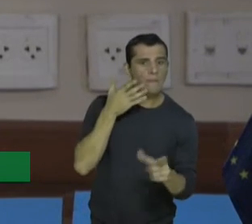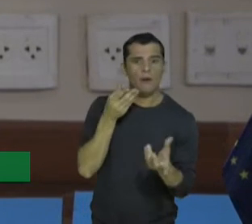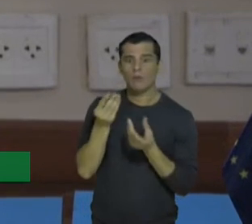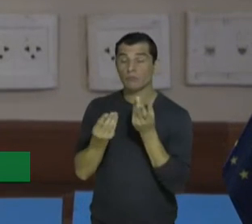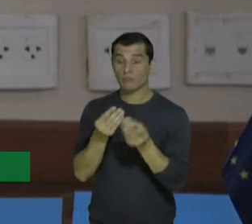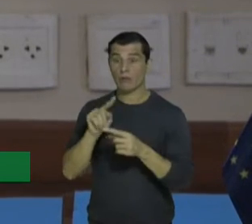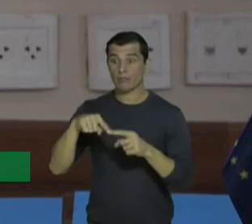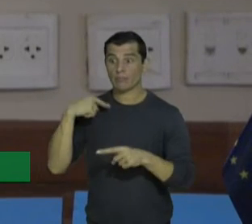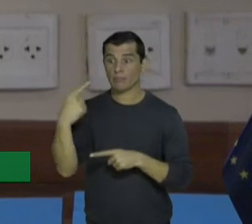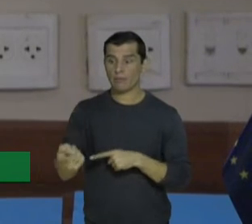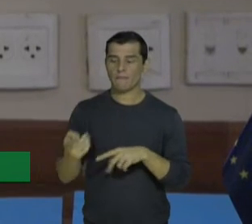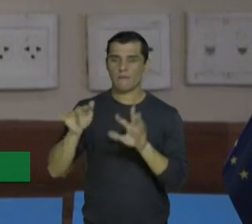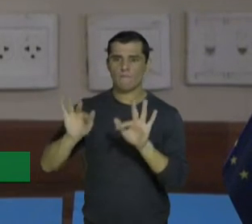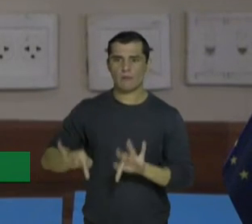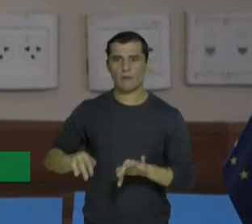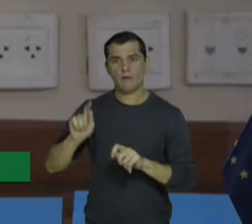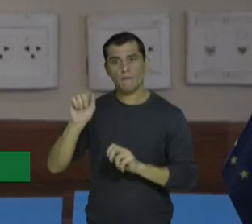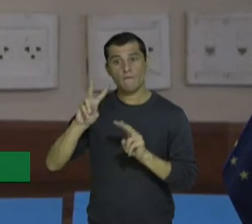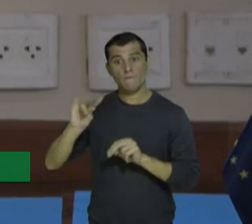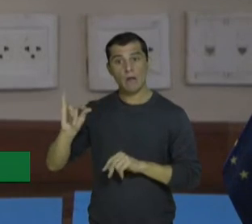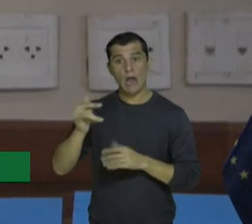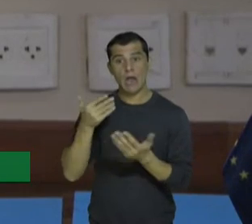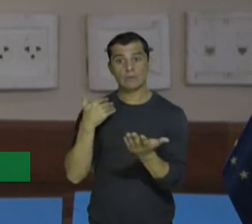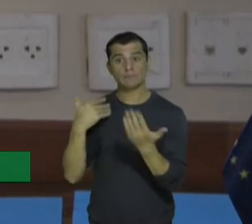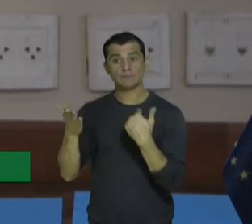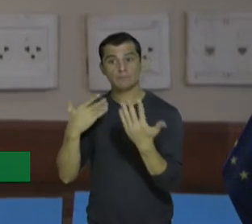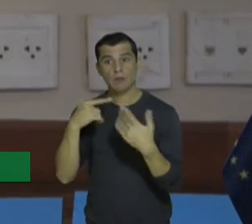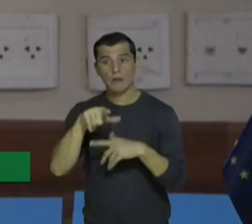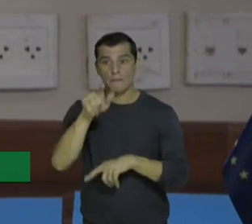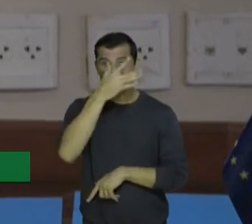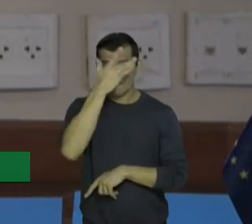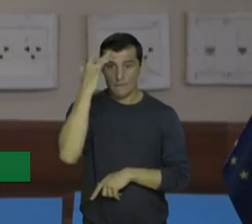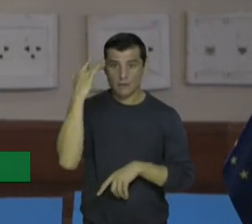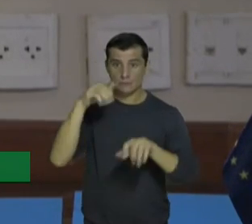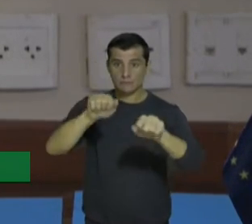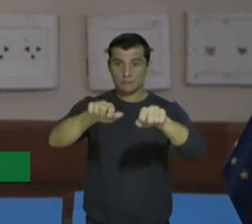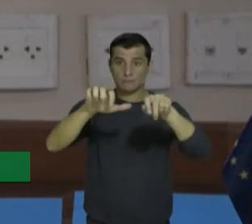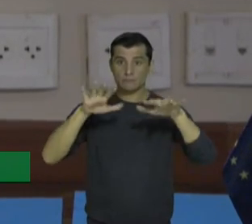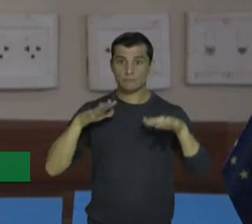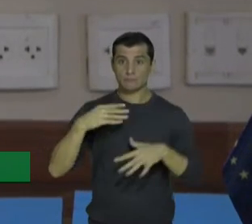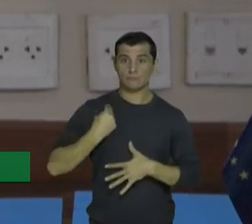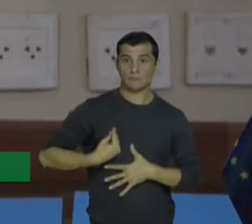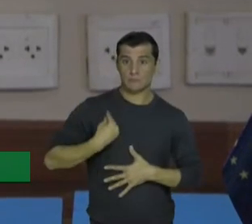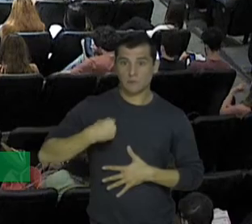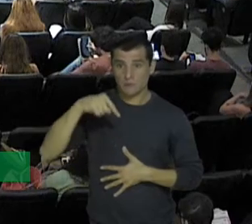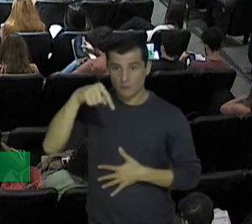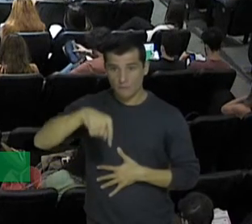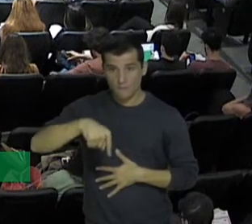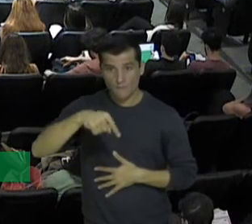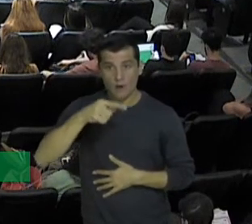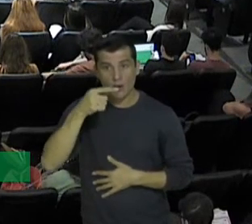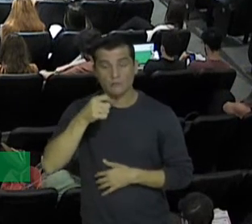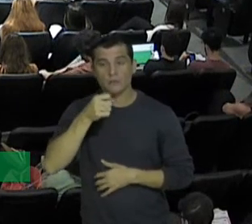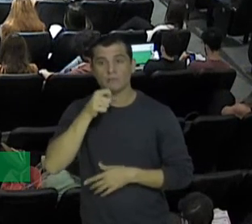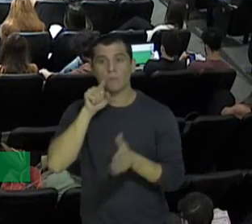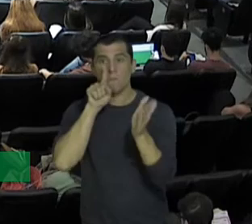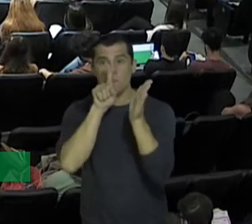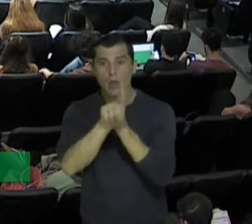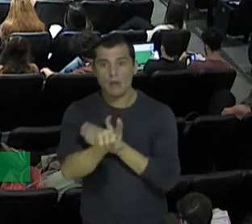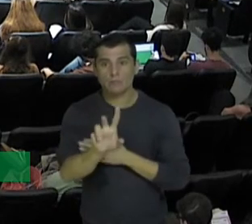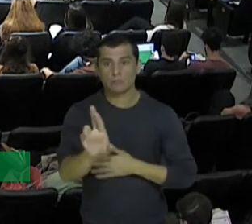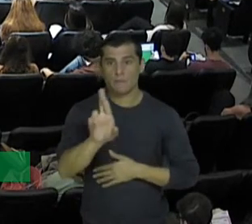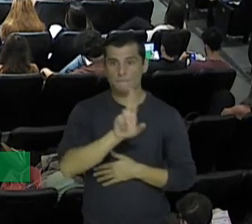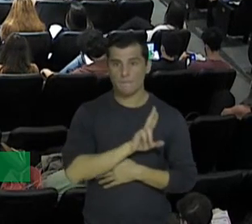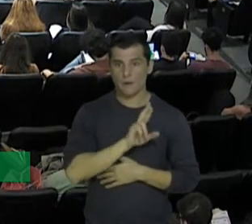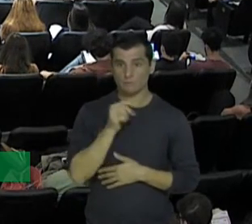vamos interagir com com o público presente então Salmo você tem a palavra bom Boa